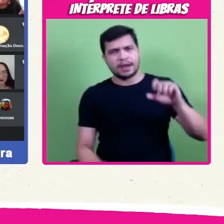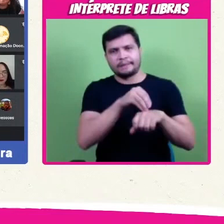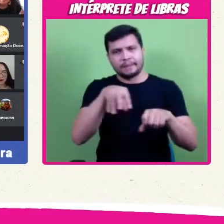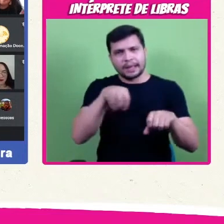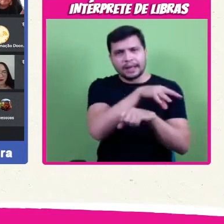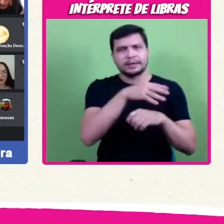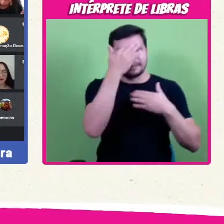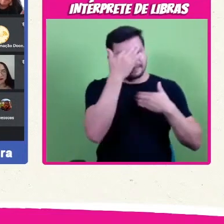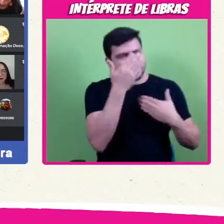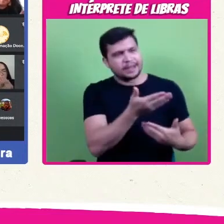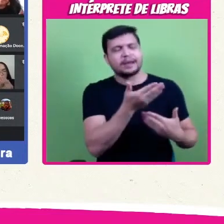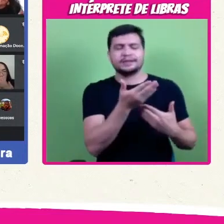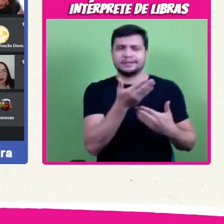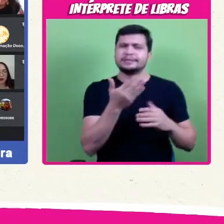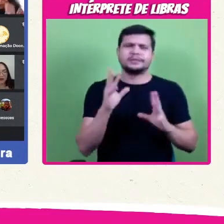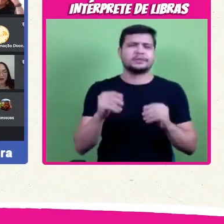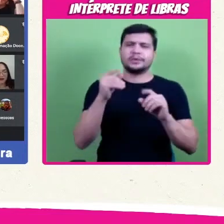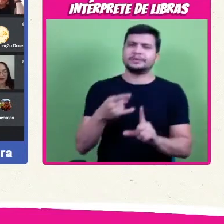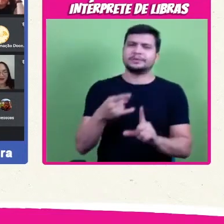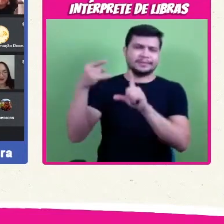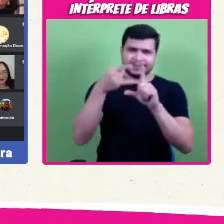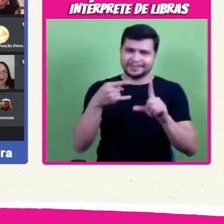Dari, Ana,